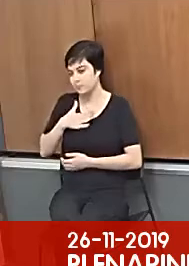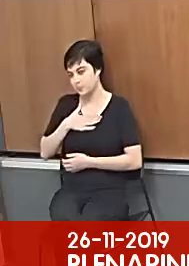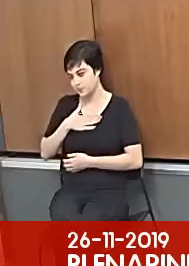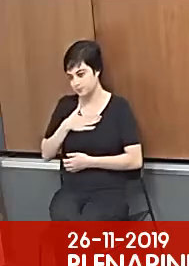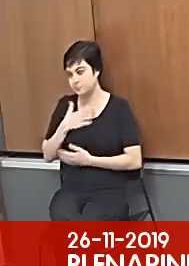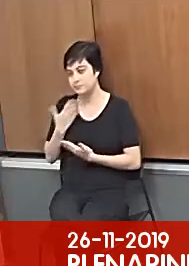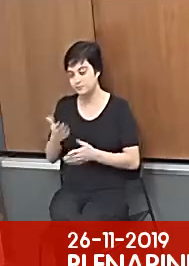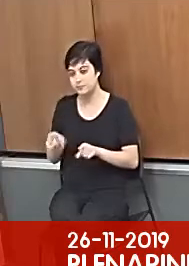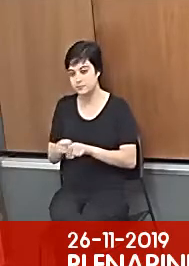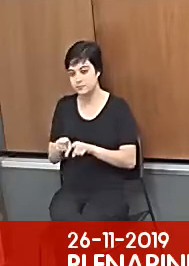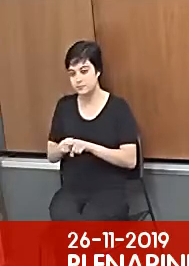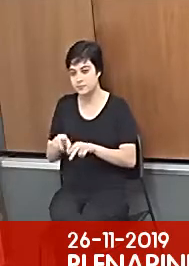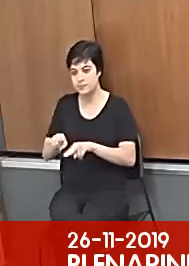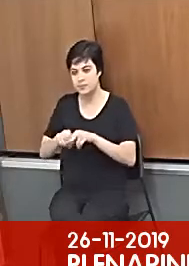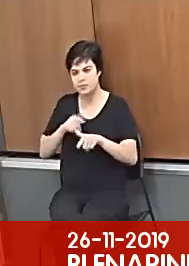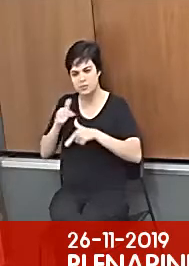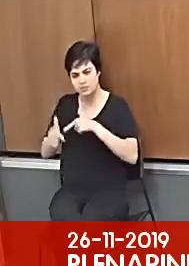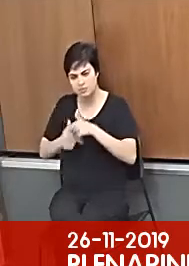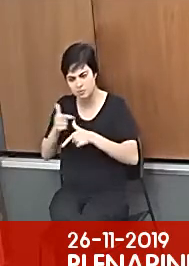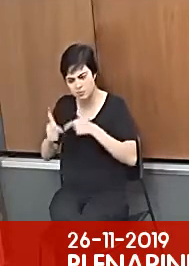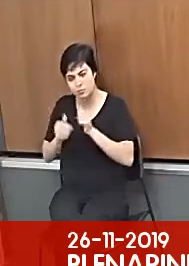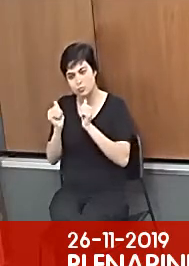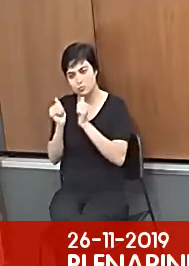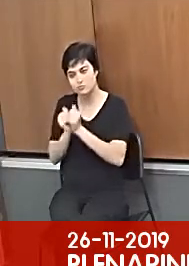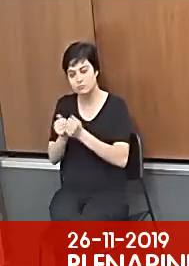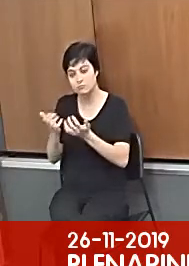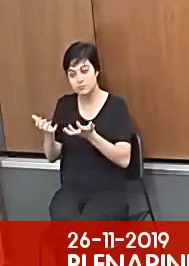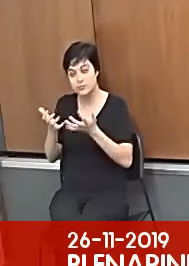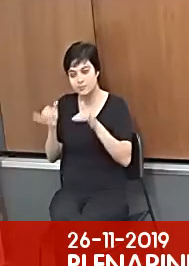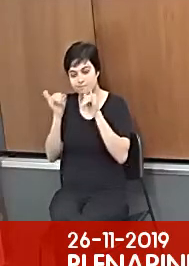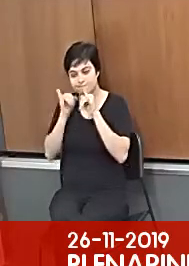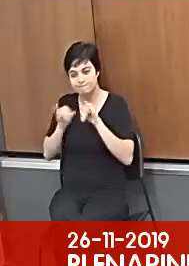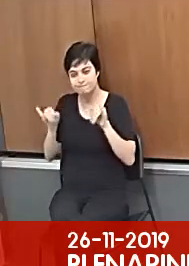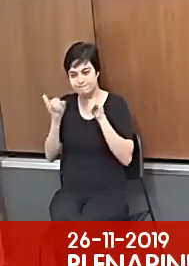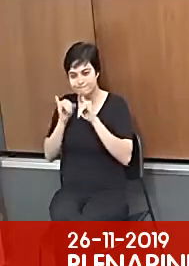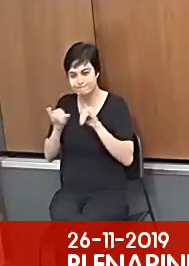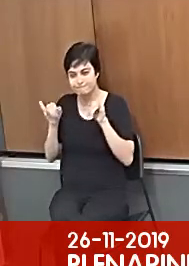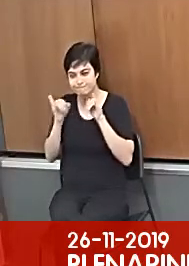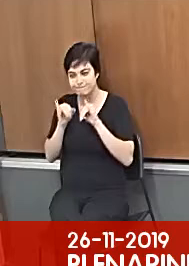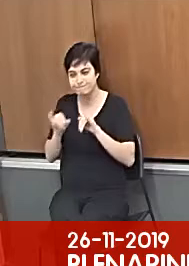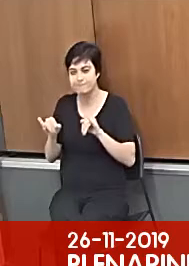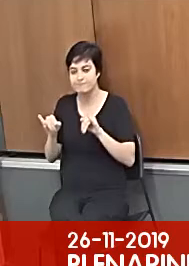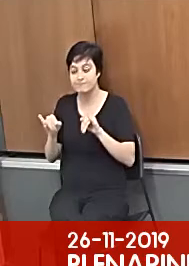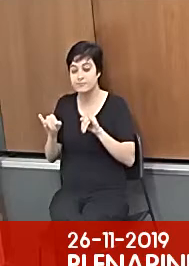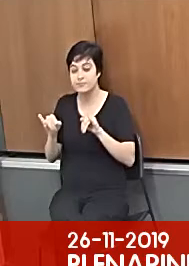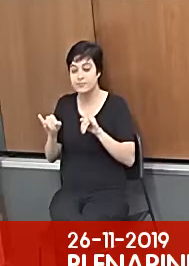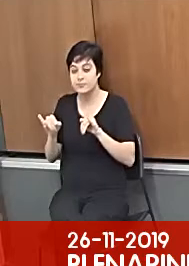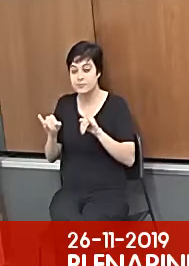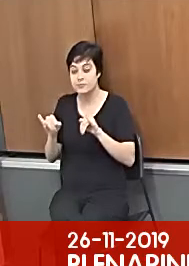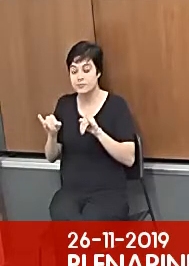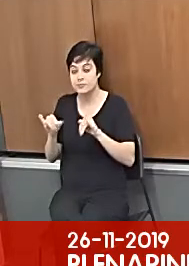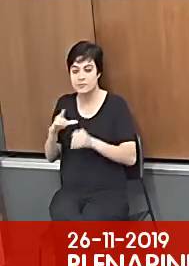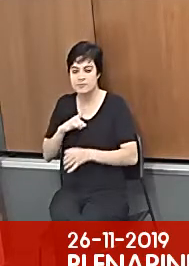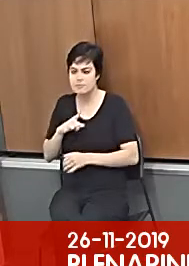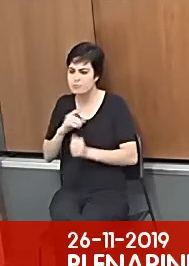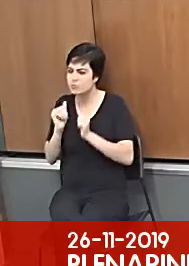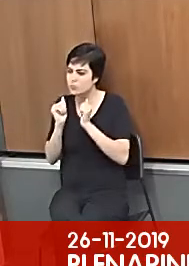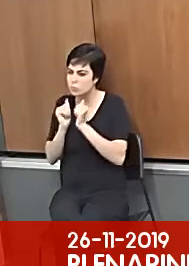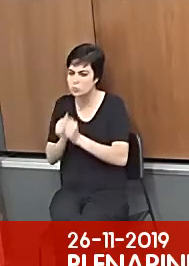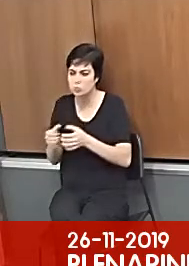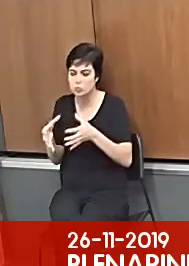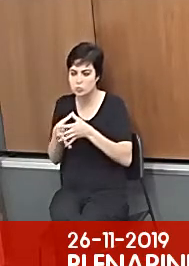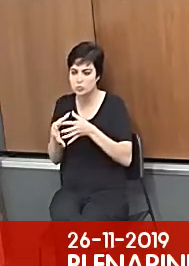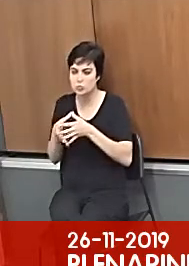causa também do meu trabalho com eles, eu quero dizer, ao viver e conviver com a